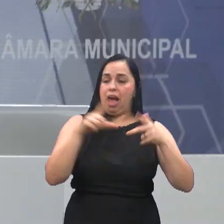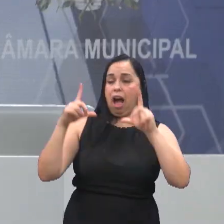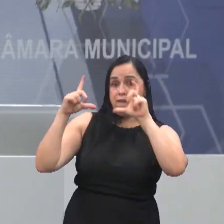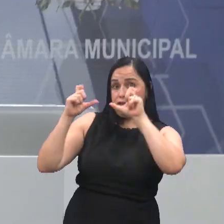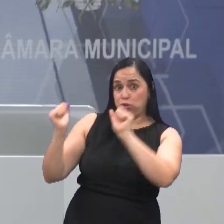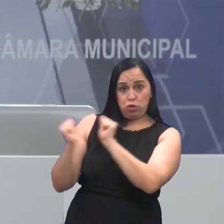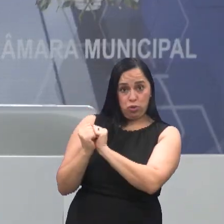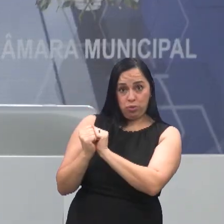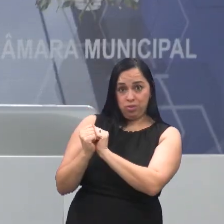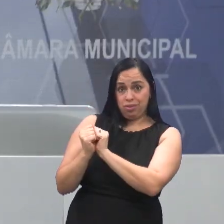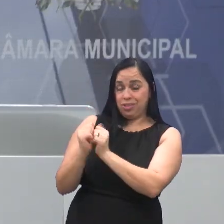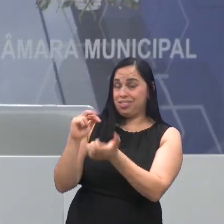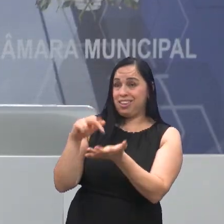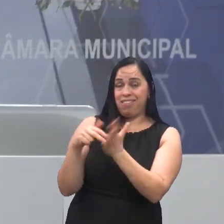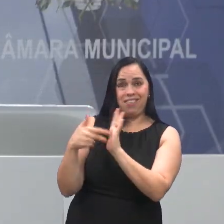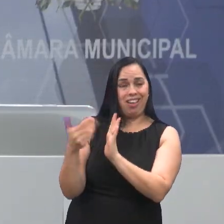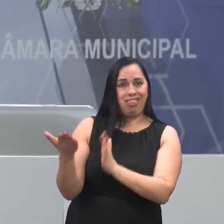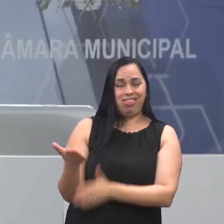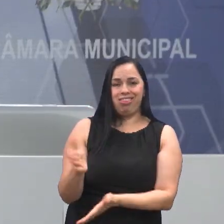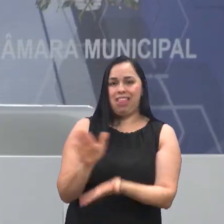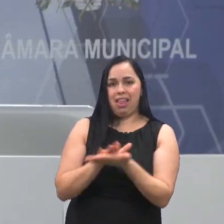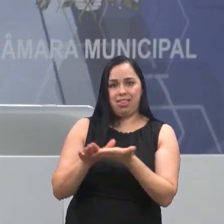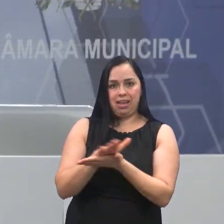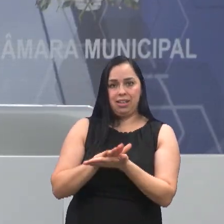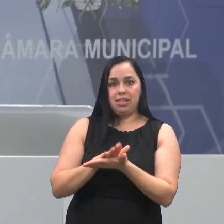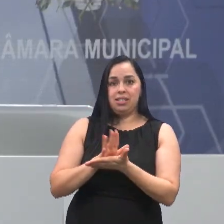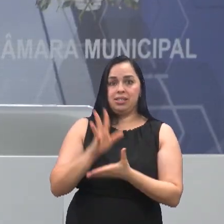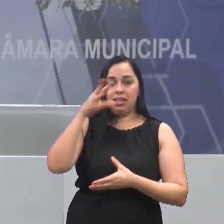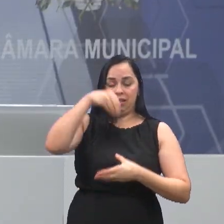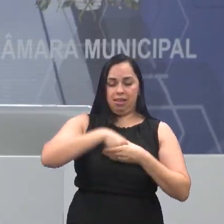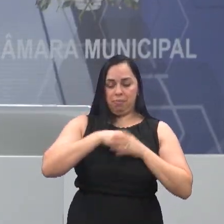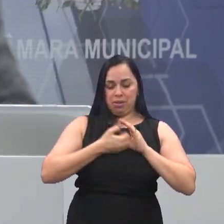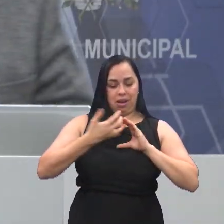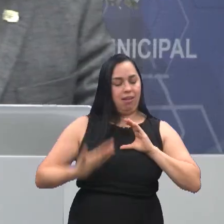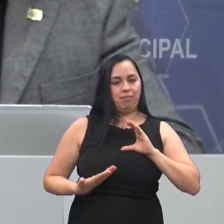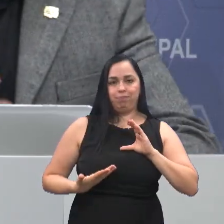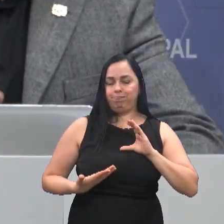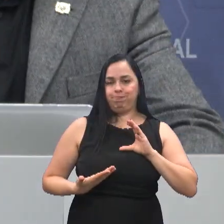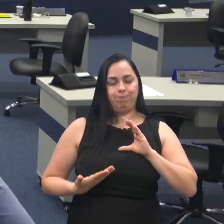significa absolutamente nada se o nosso caráter for duvidoso. Muito obrigado, presidente.